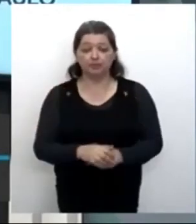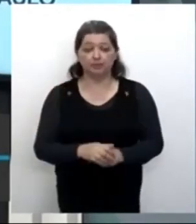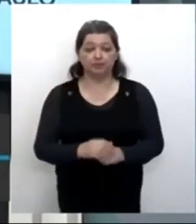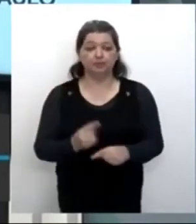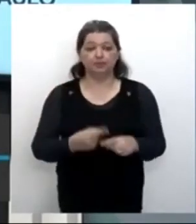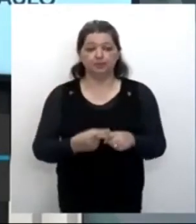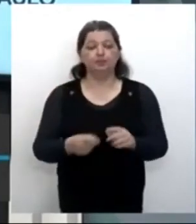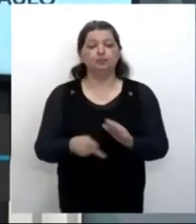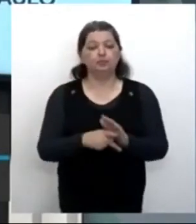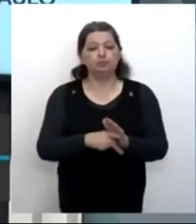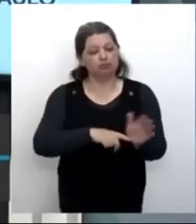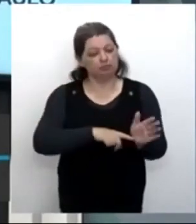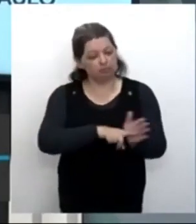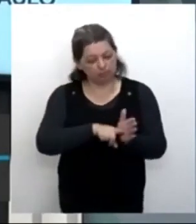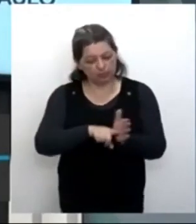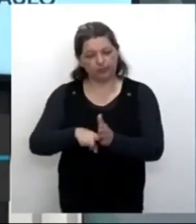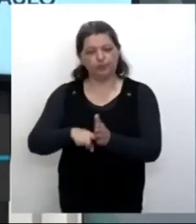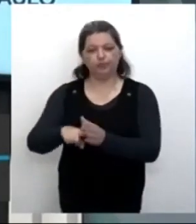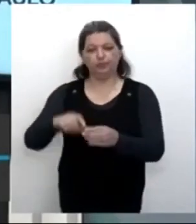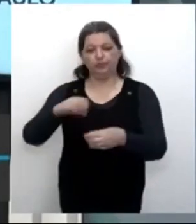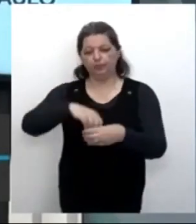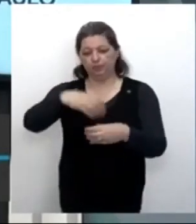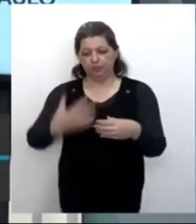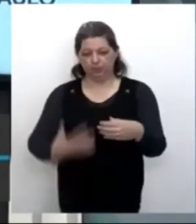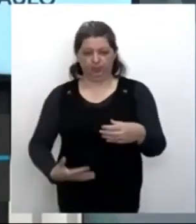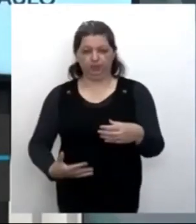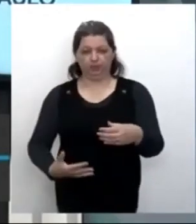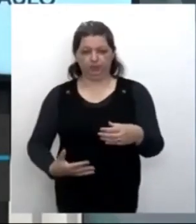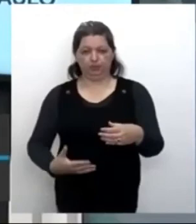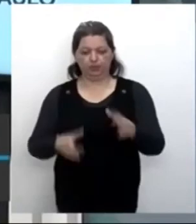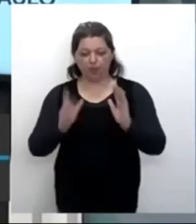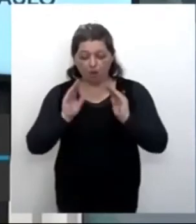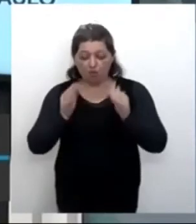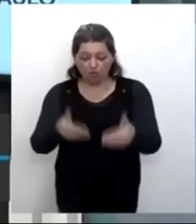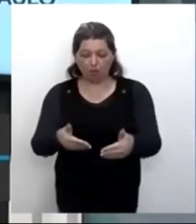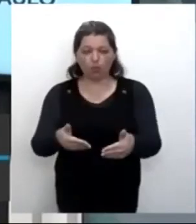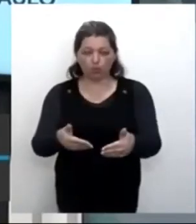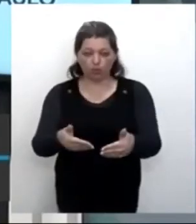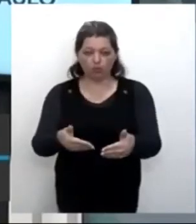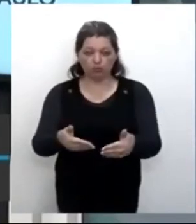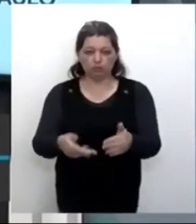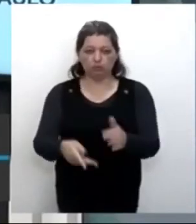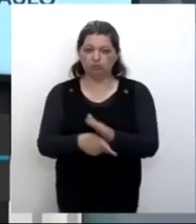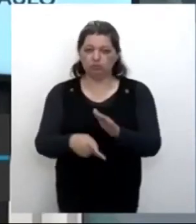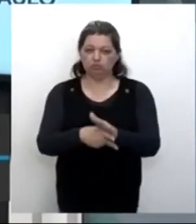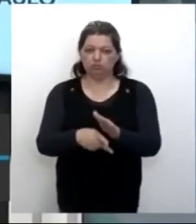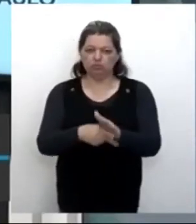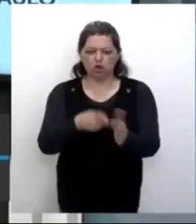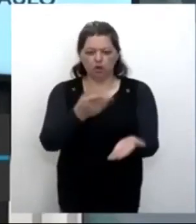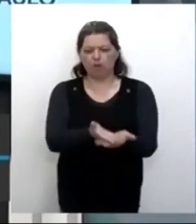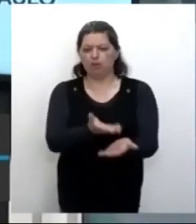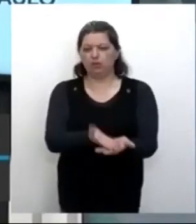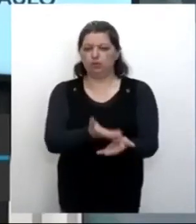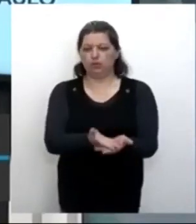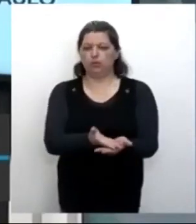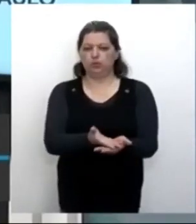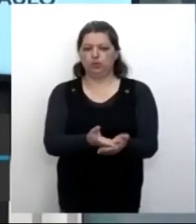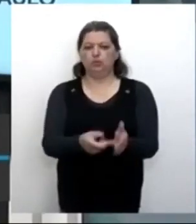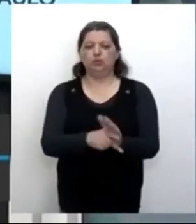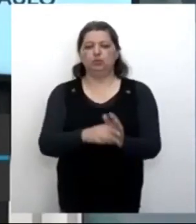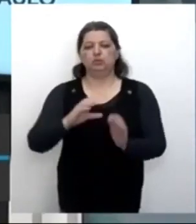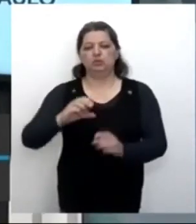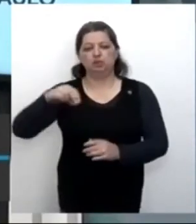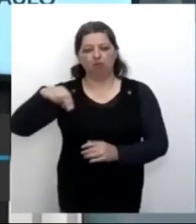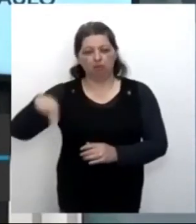identifica o conteúdo, você já sabe ali, focar naquilo que você vai estudar, que é a cinemática, que é